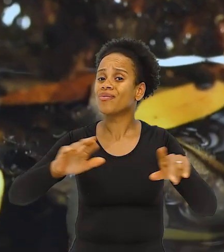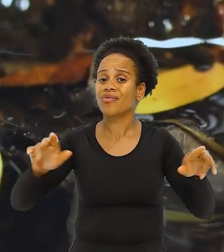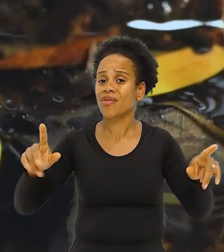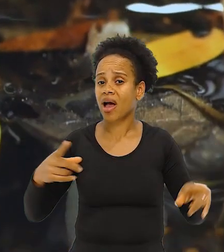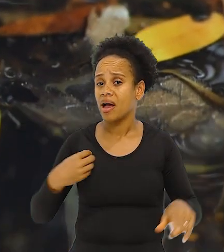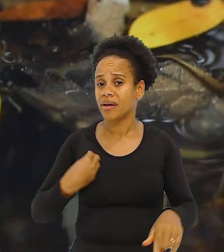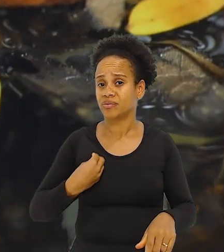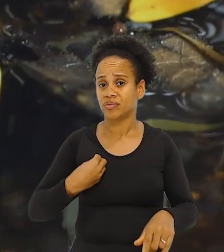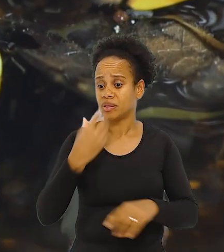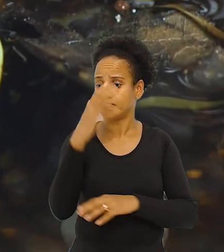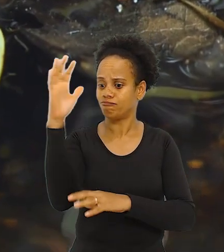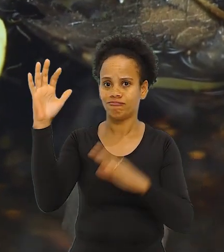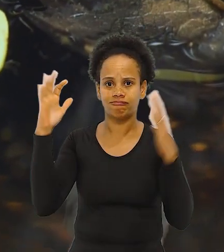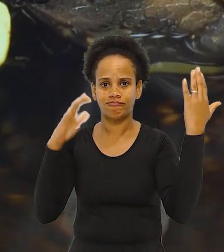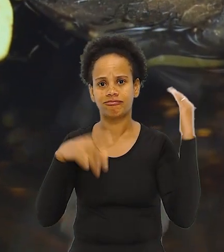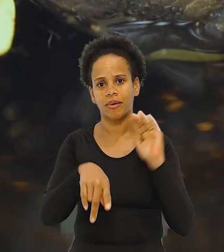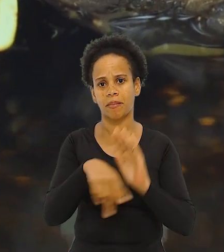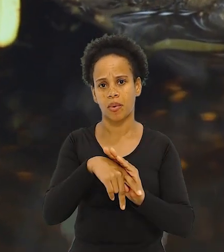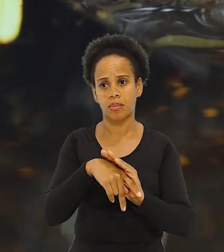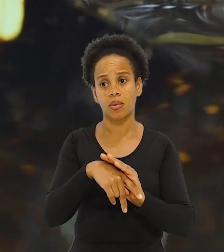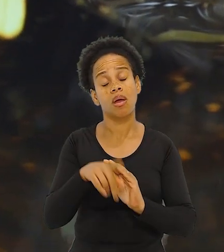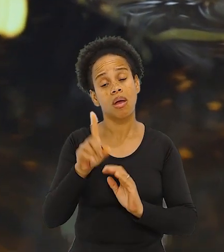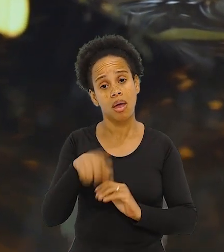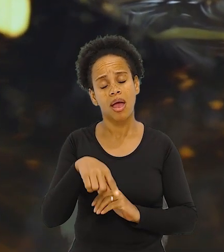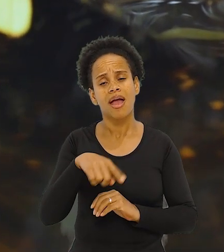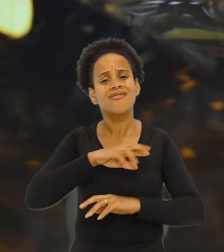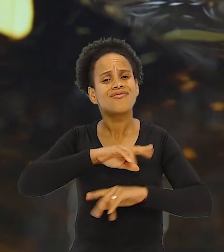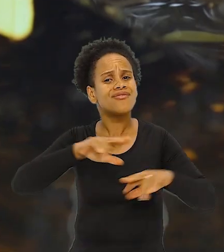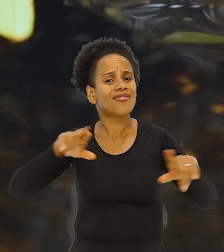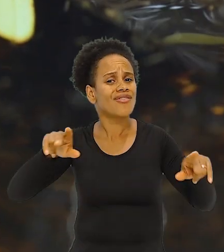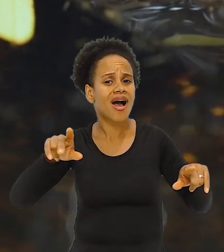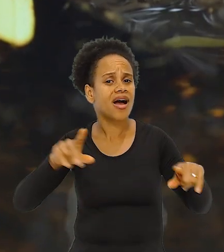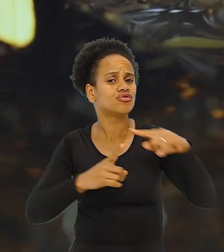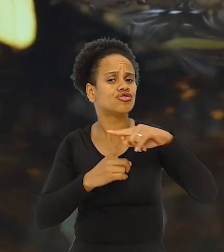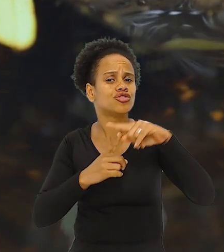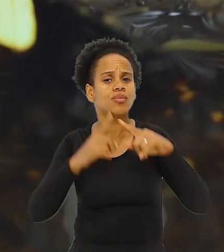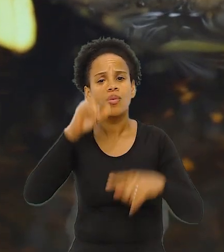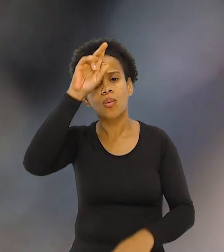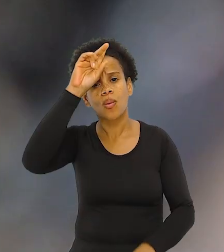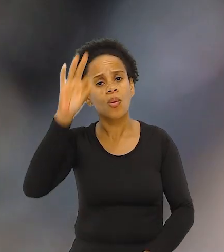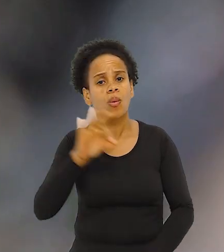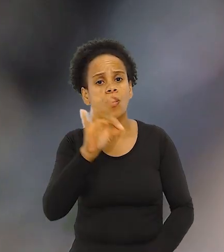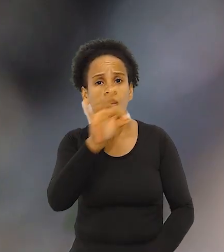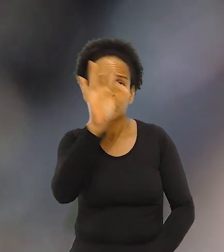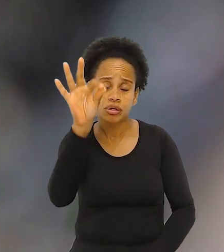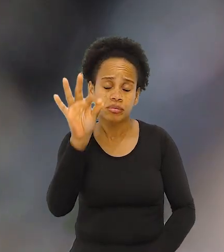vida silvestre. Esse é o caso de vários mosquitos, como, por